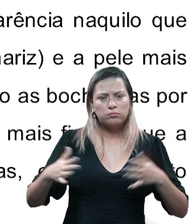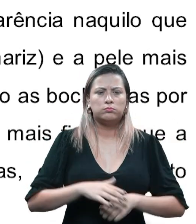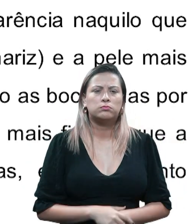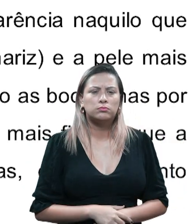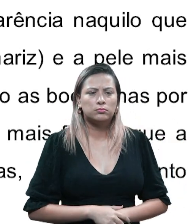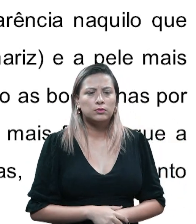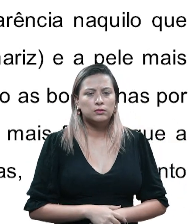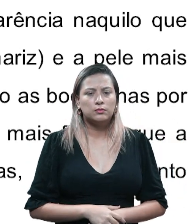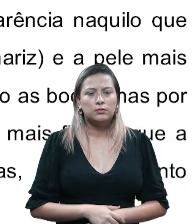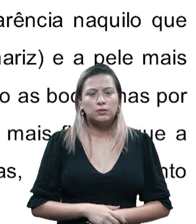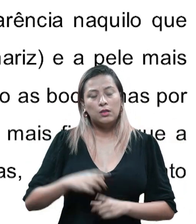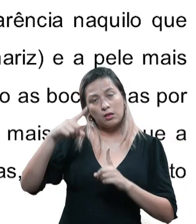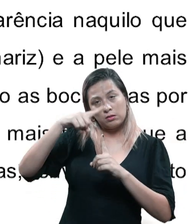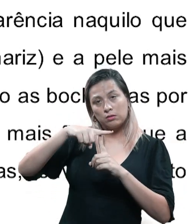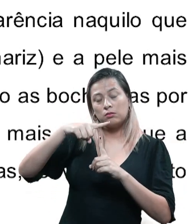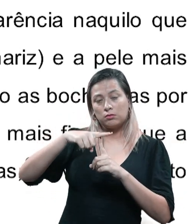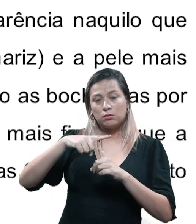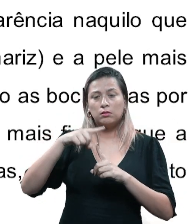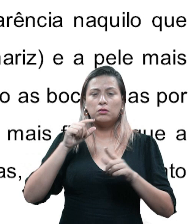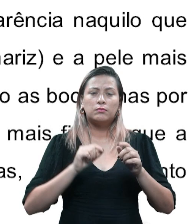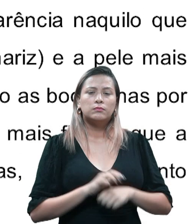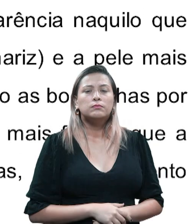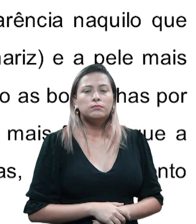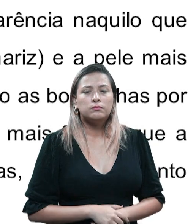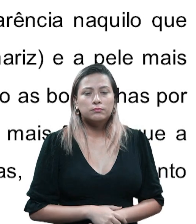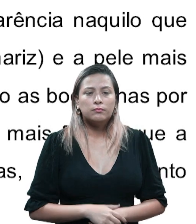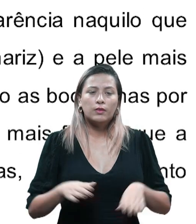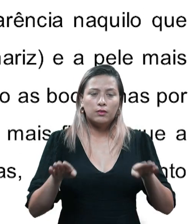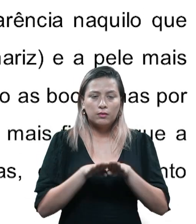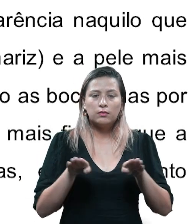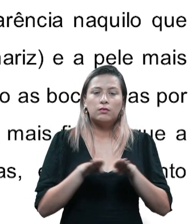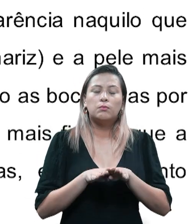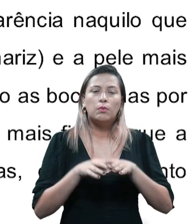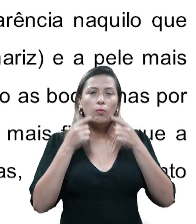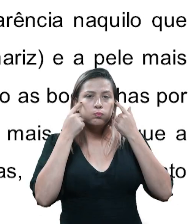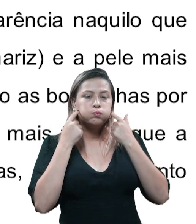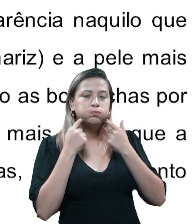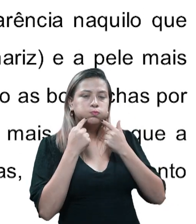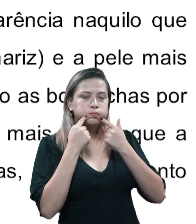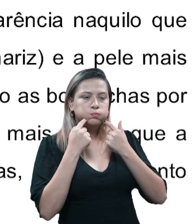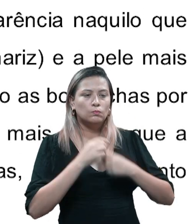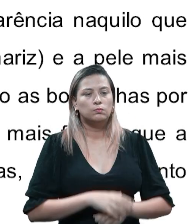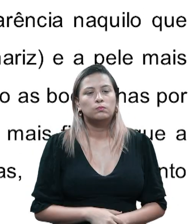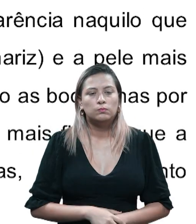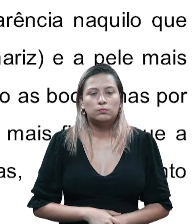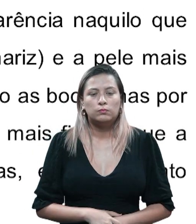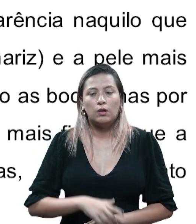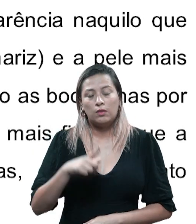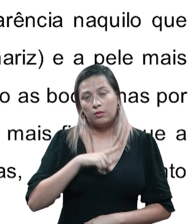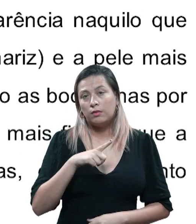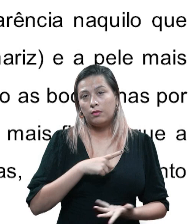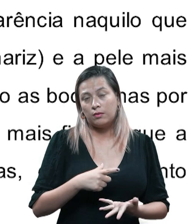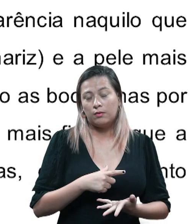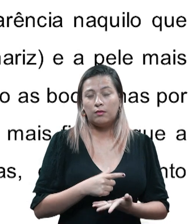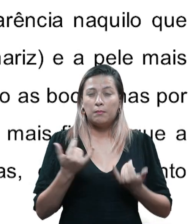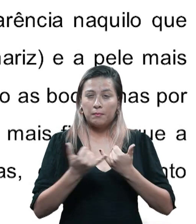T, certo? E nas extremidades do rosto, nas bochechas, ela vai ter uma aparência de